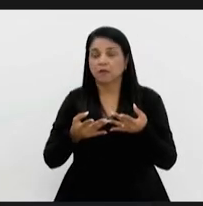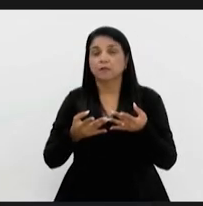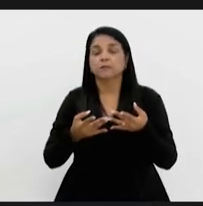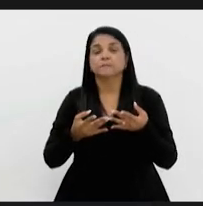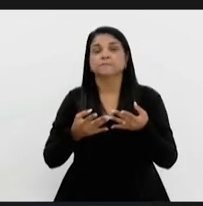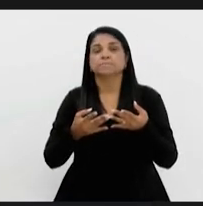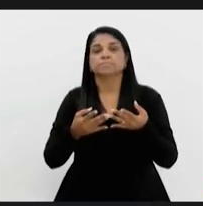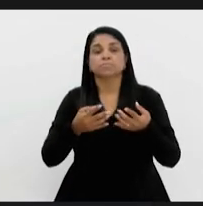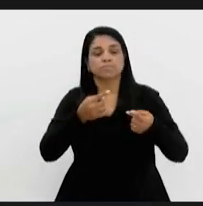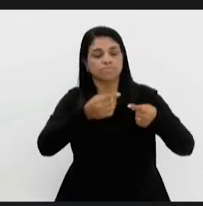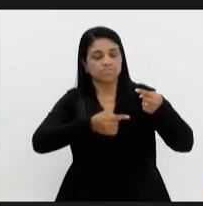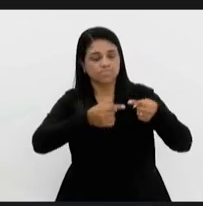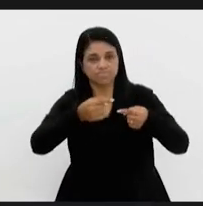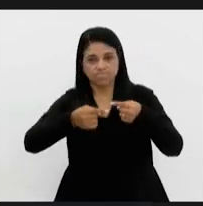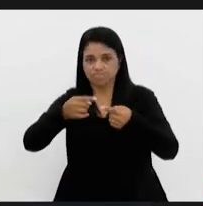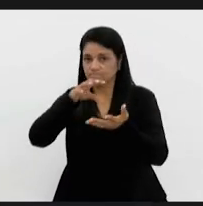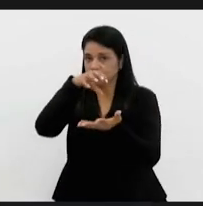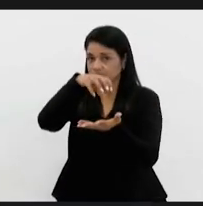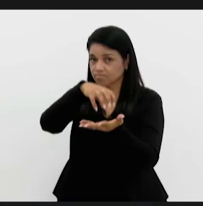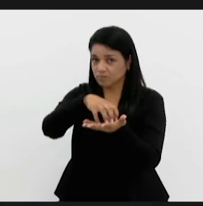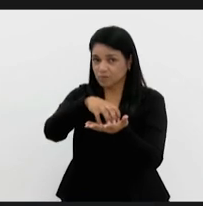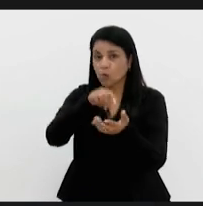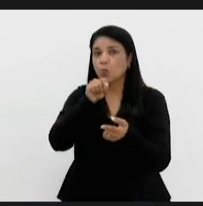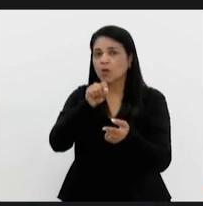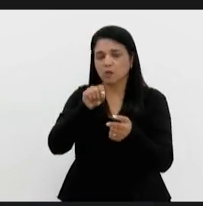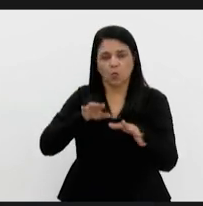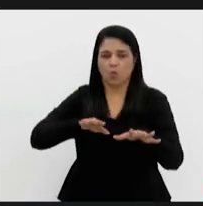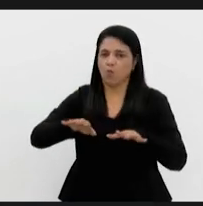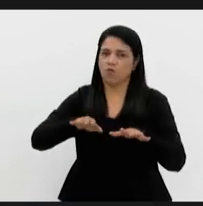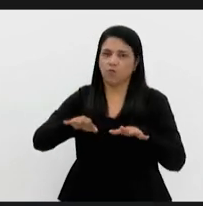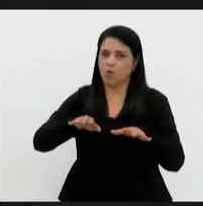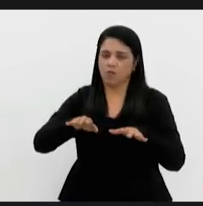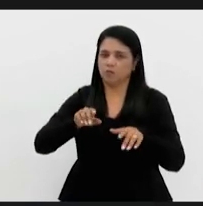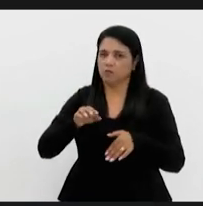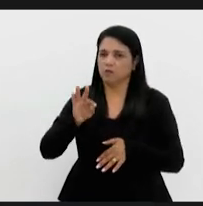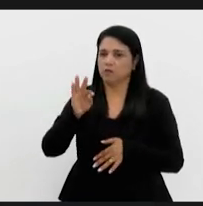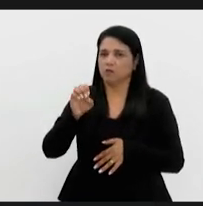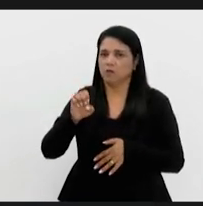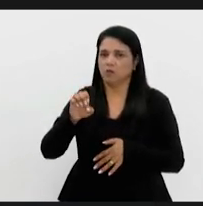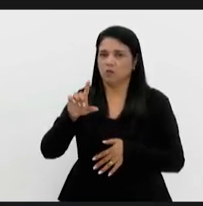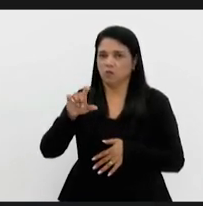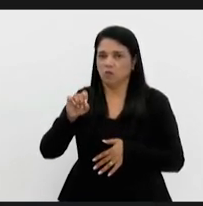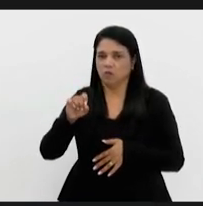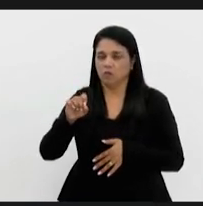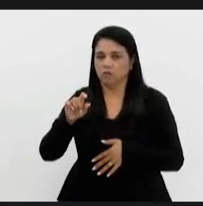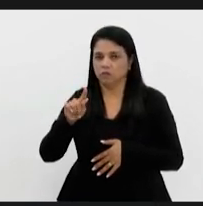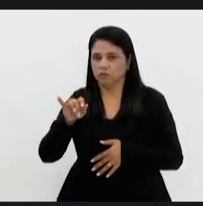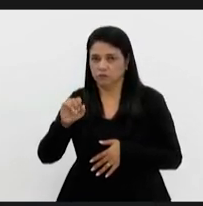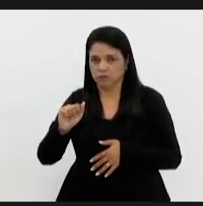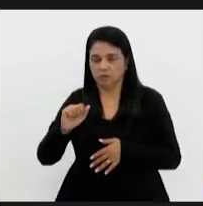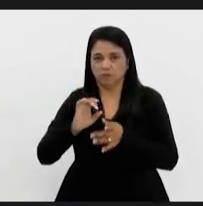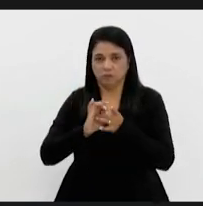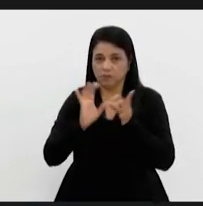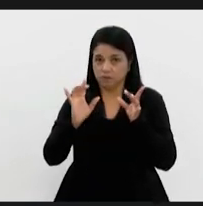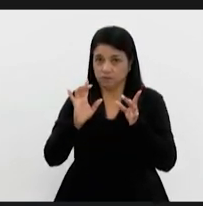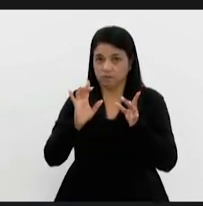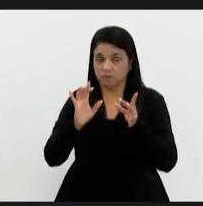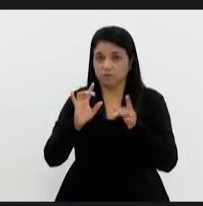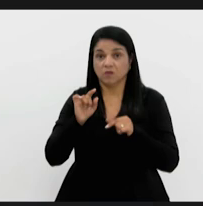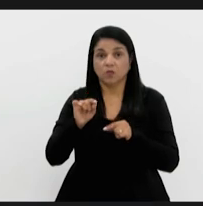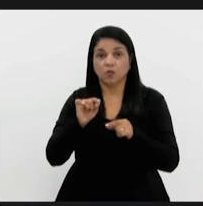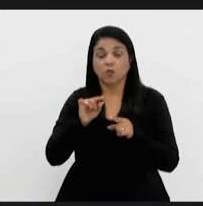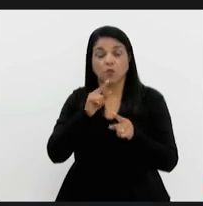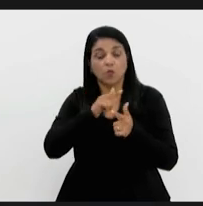discussão não está no movimento em si da teologia da libertação. O problema originário, isso